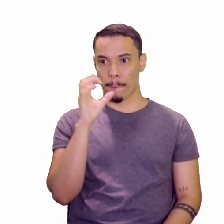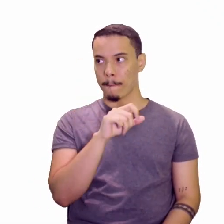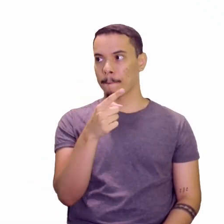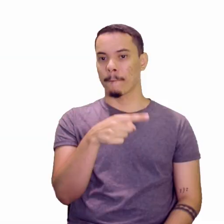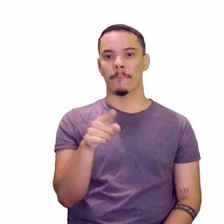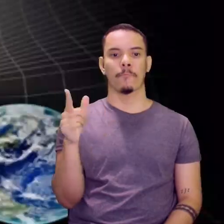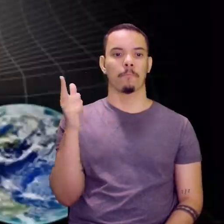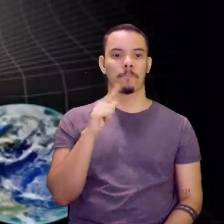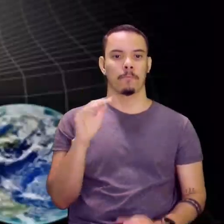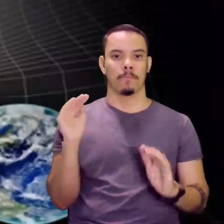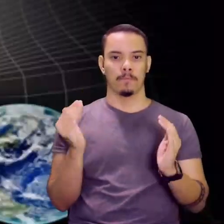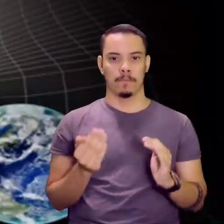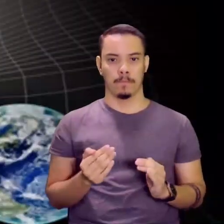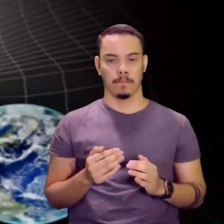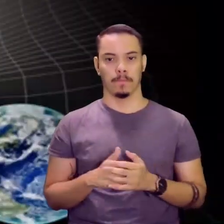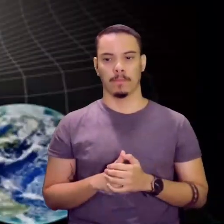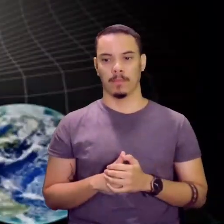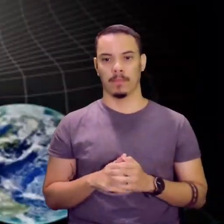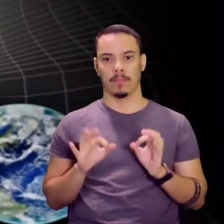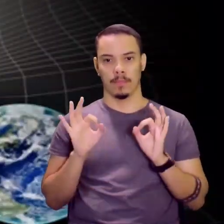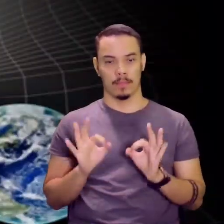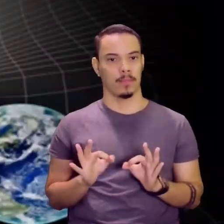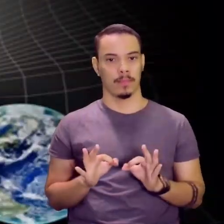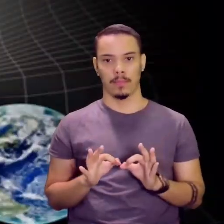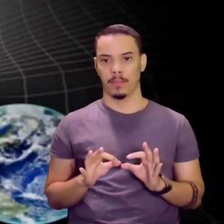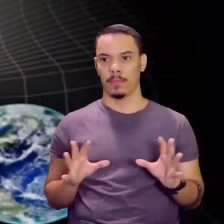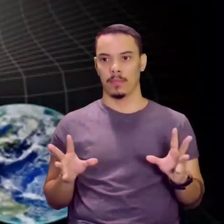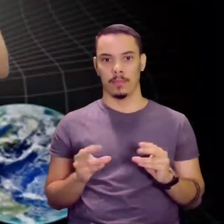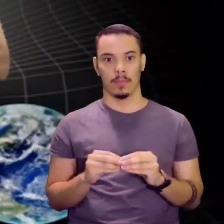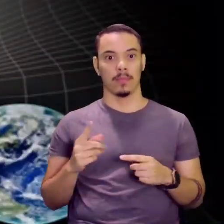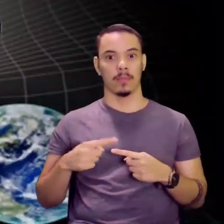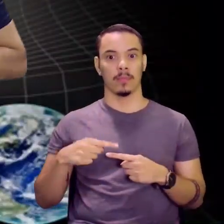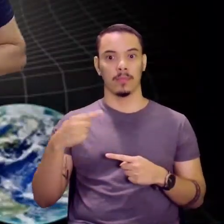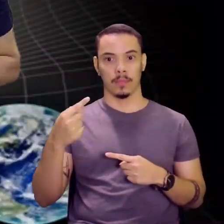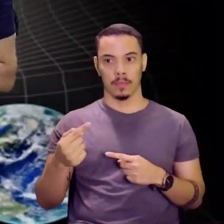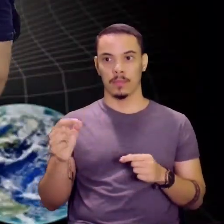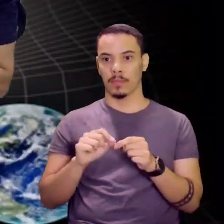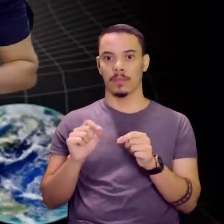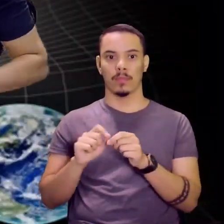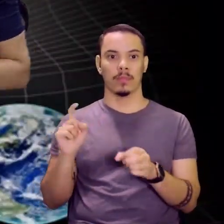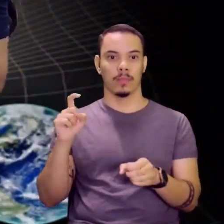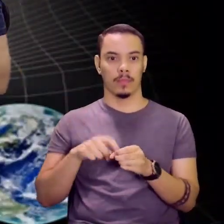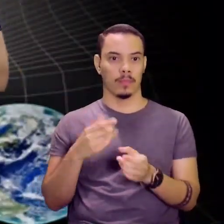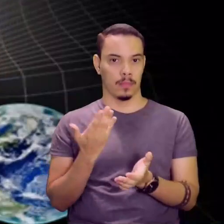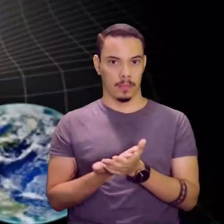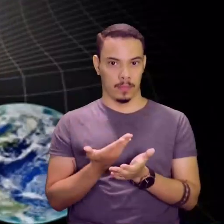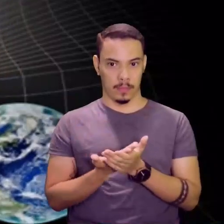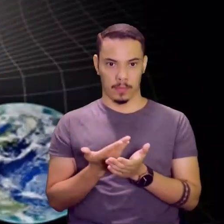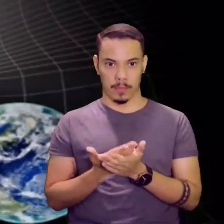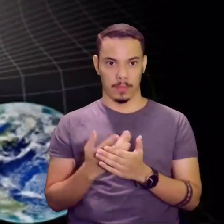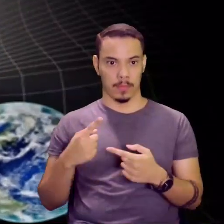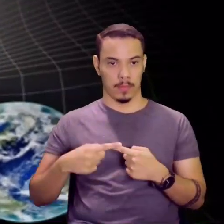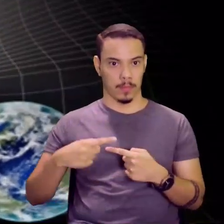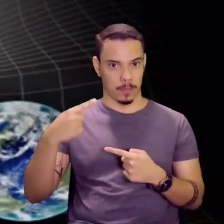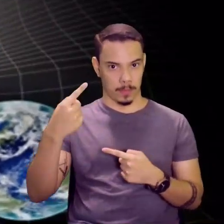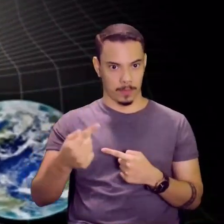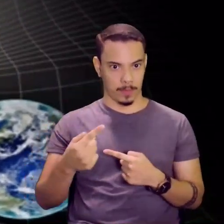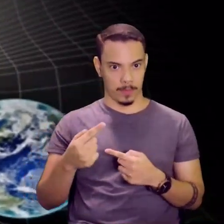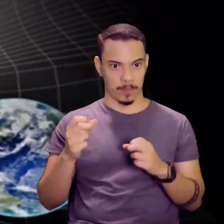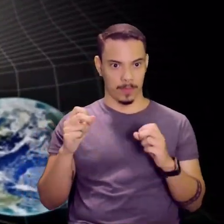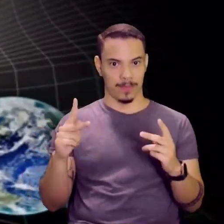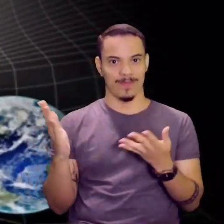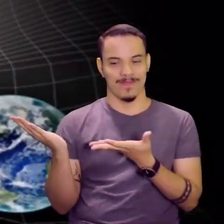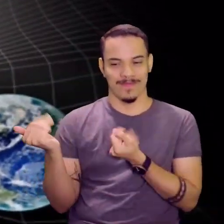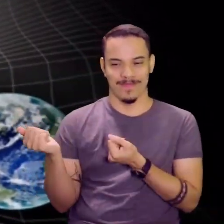poder analisar. Exatamente. Né? E estaremos depois aqui de volta, né? É isso aí, ó. Uma aí. próxima aula, então.